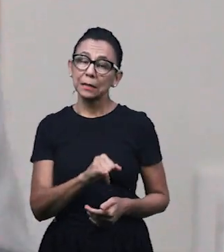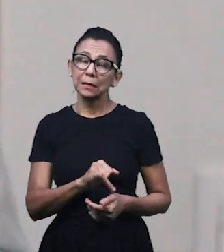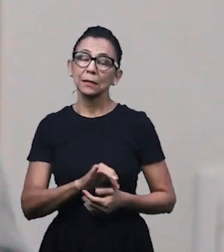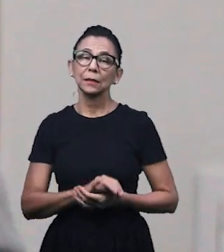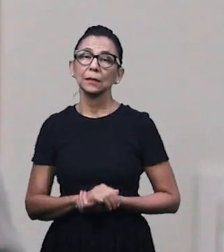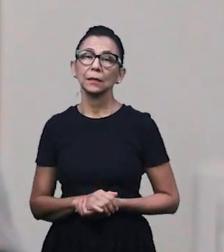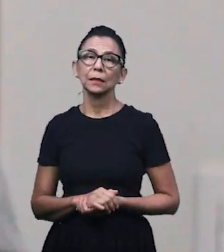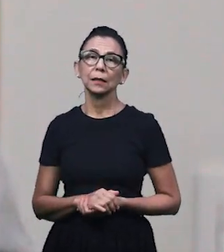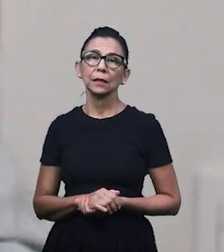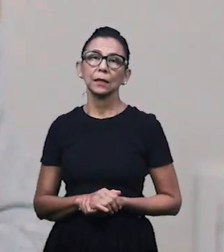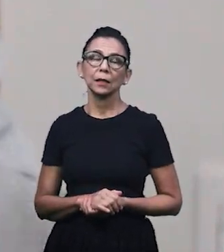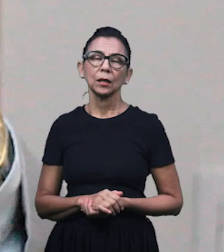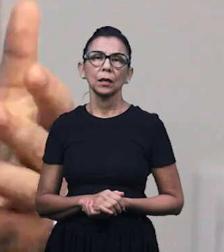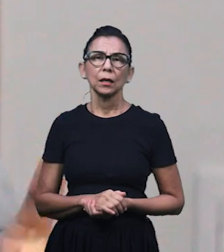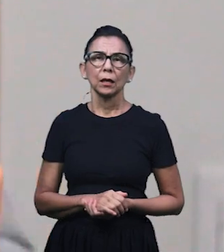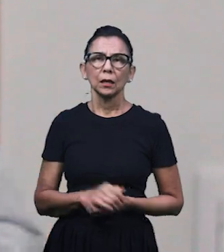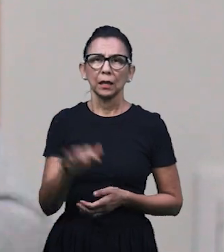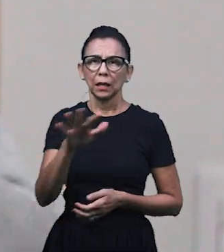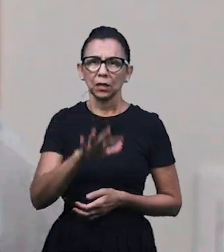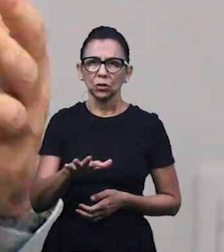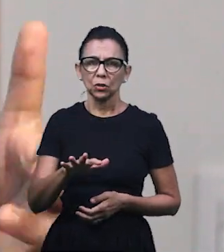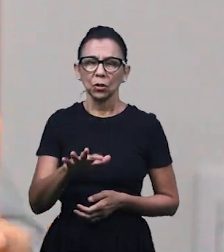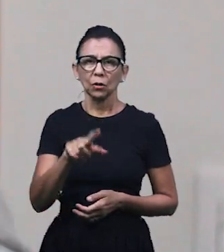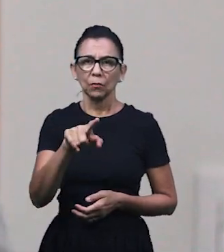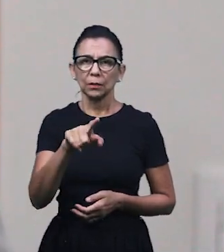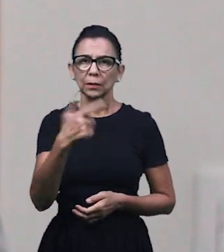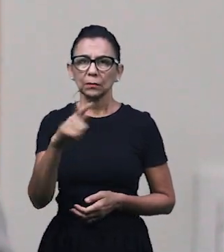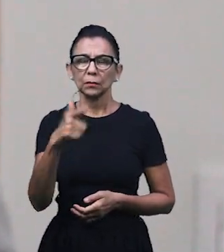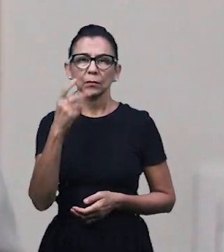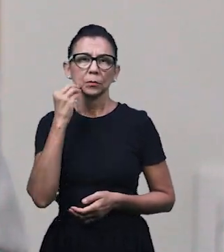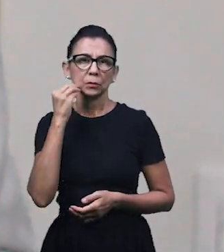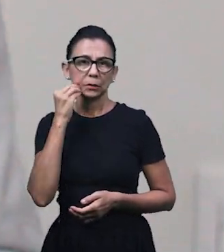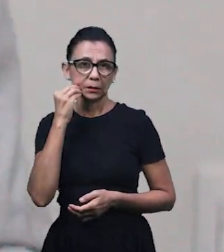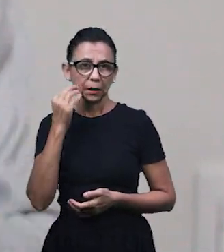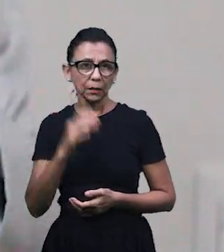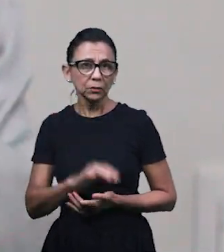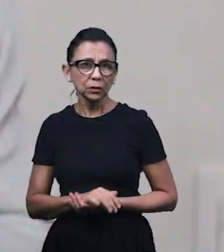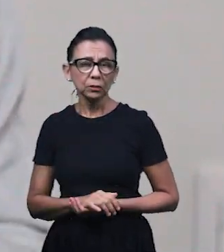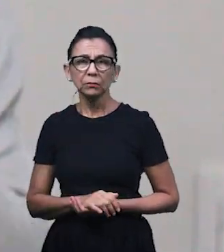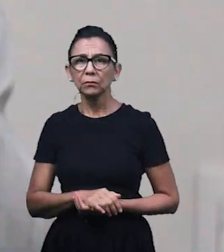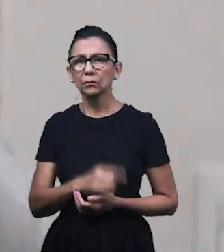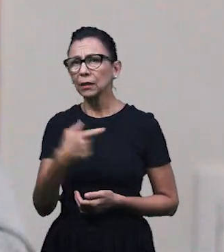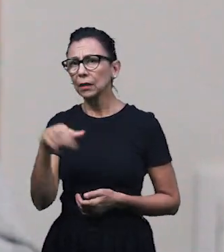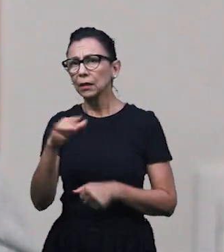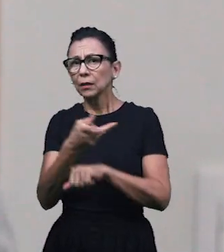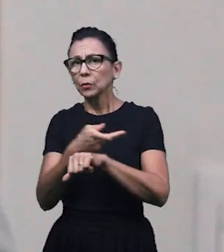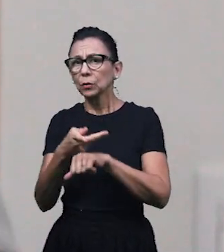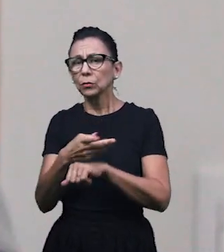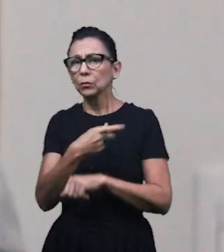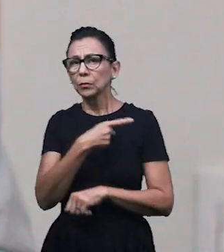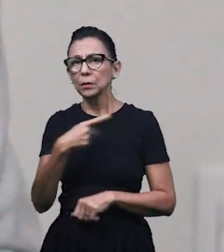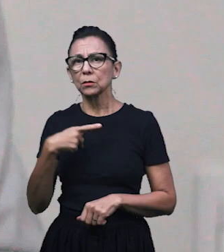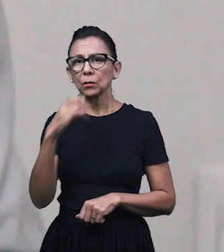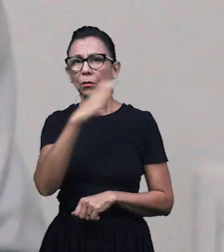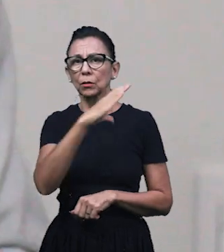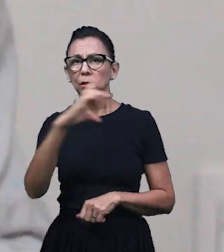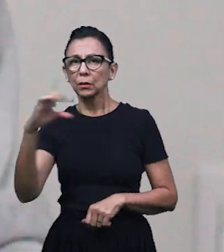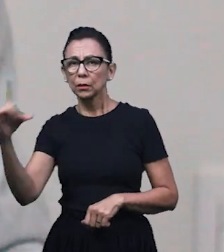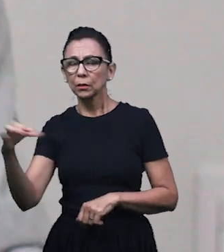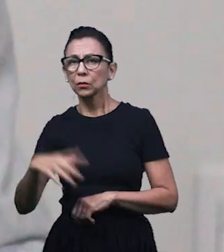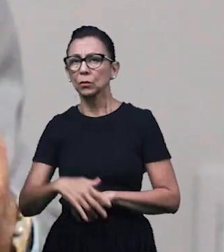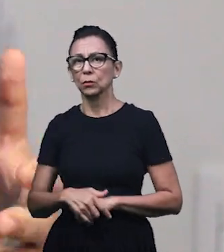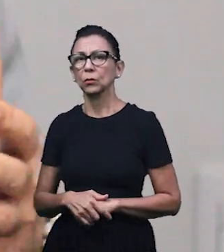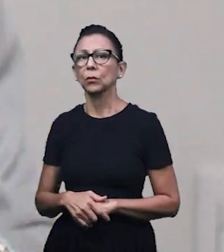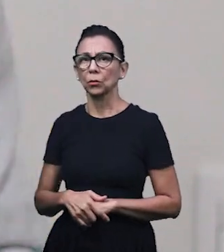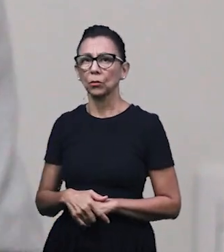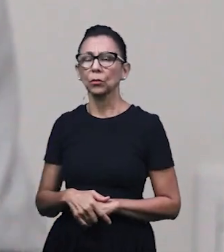região você ainda não começou, você ainda não teve oportunidade de participar, procure o seu pastor, procure o coordenador, né? Fale com